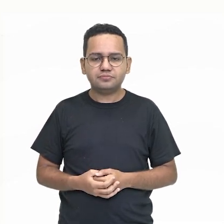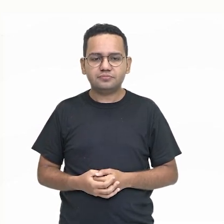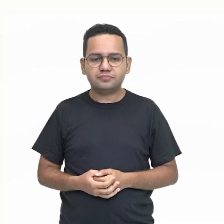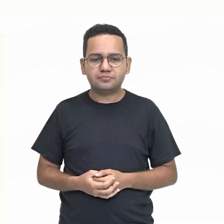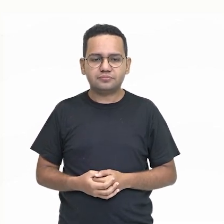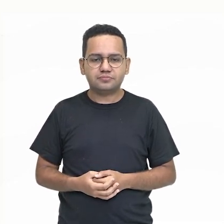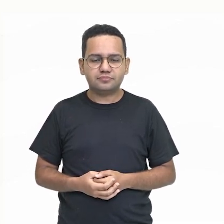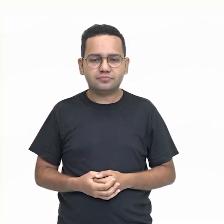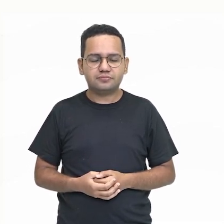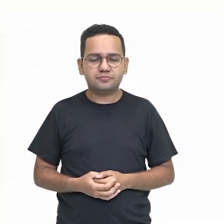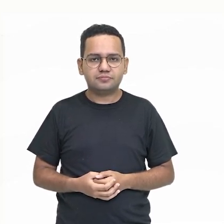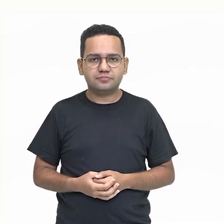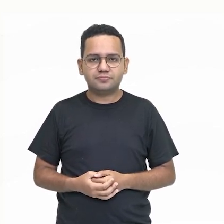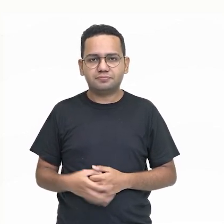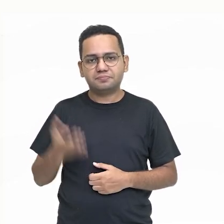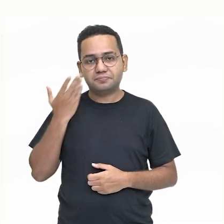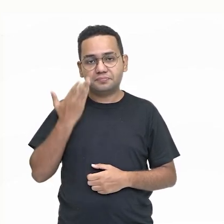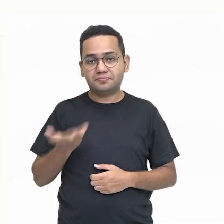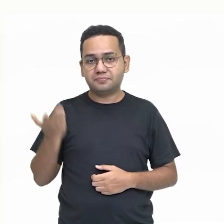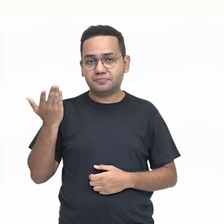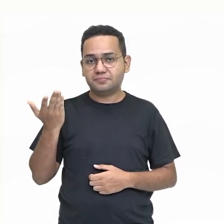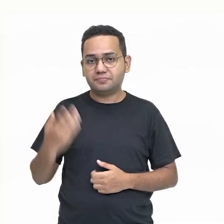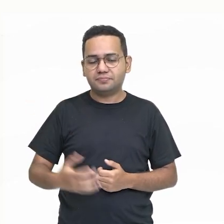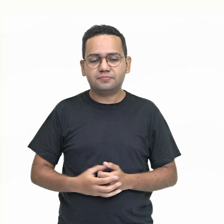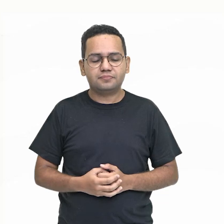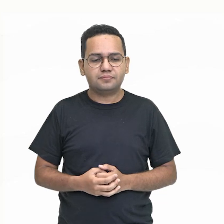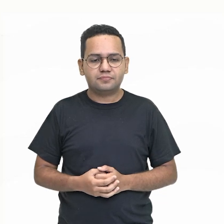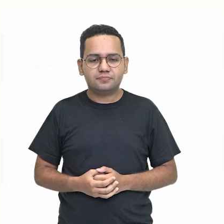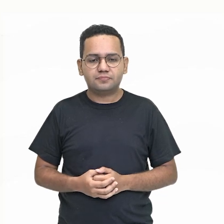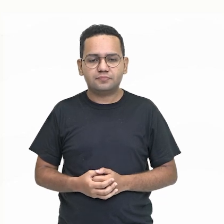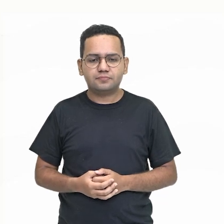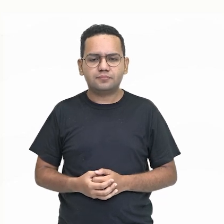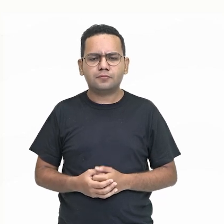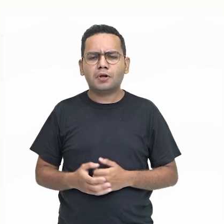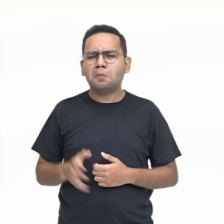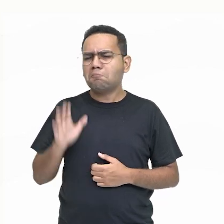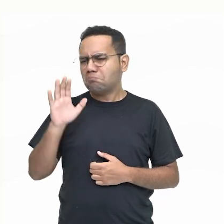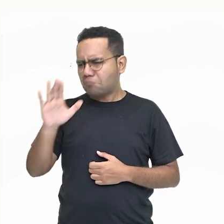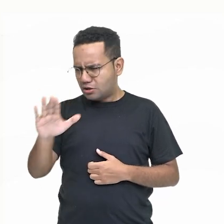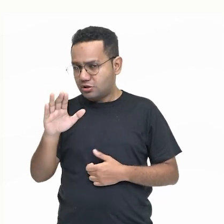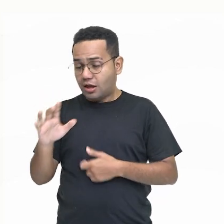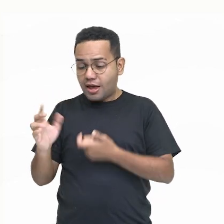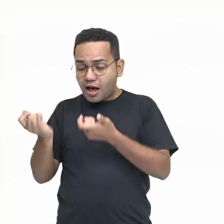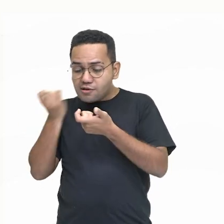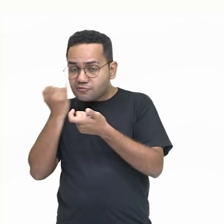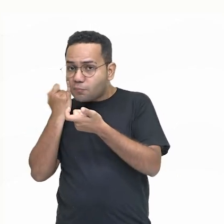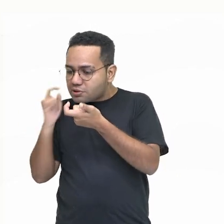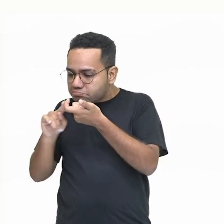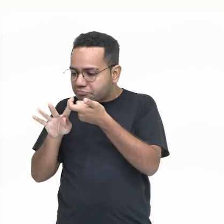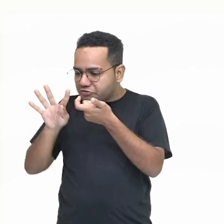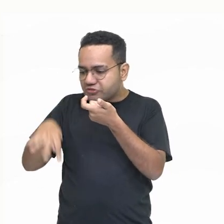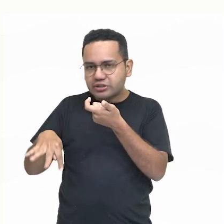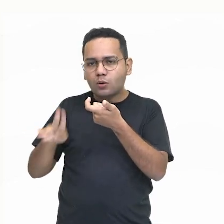da velocidade dividida pela variação do tempo. E a unidade da aceleração é